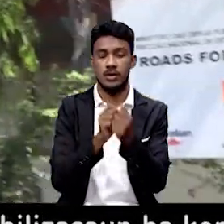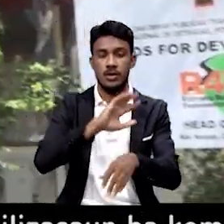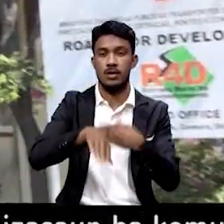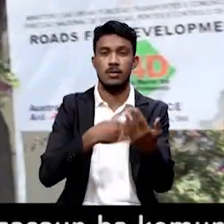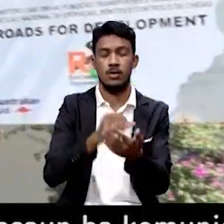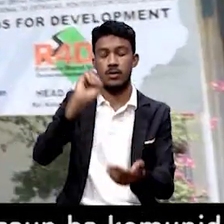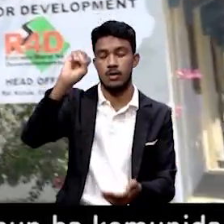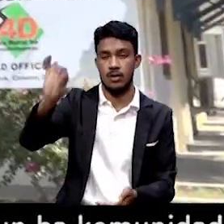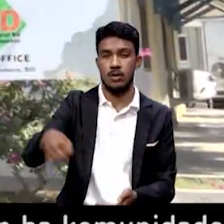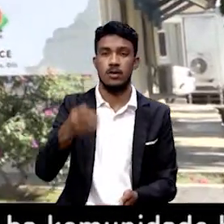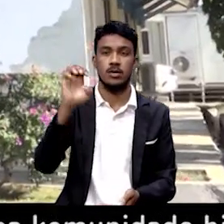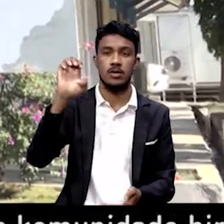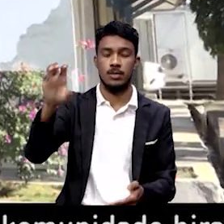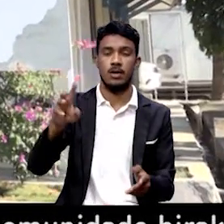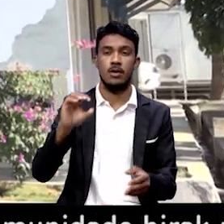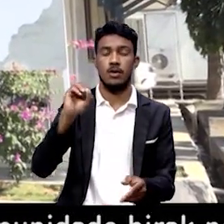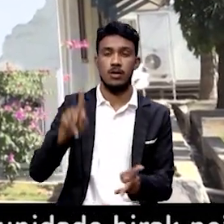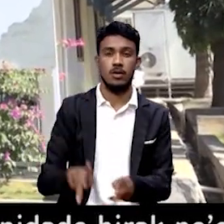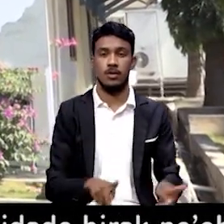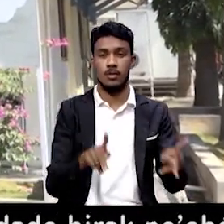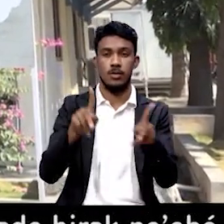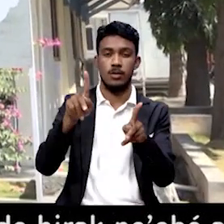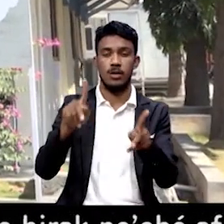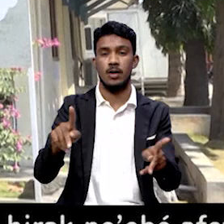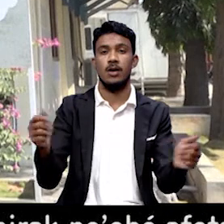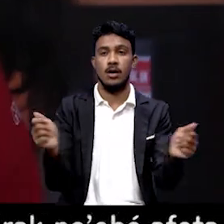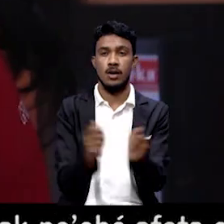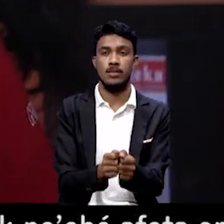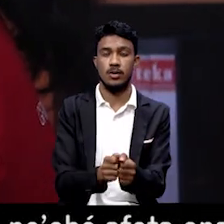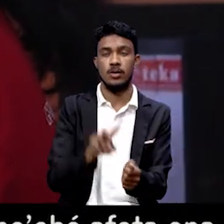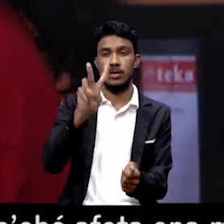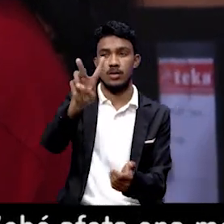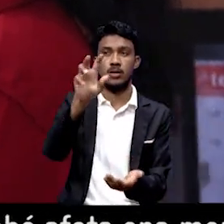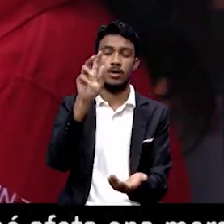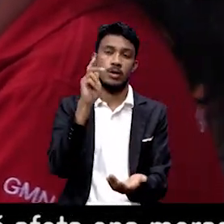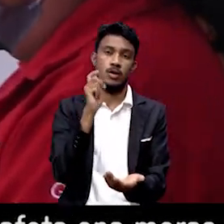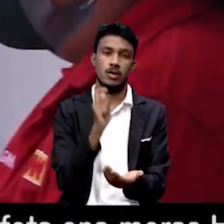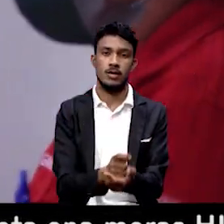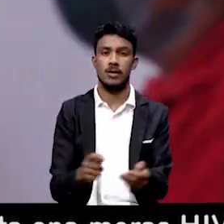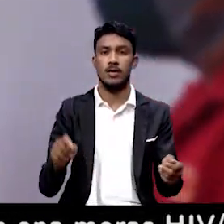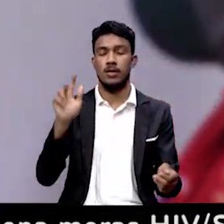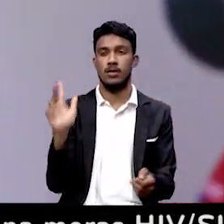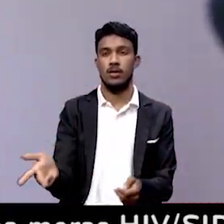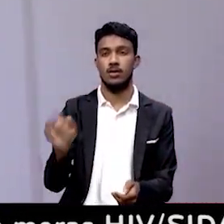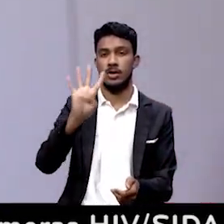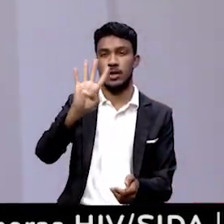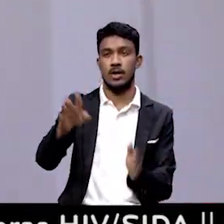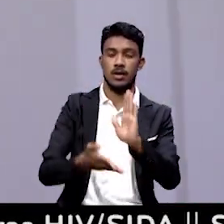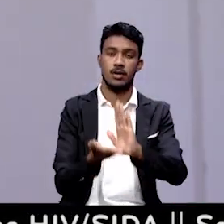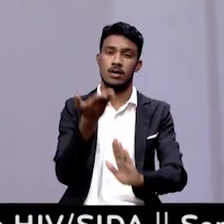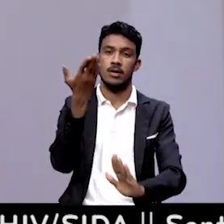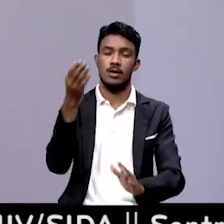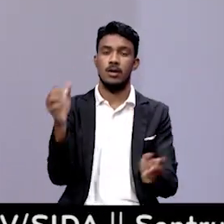ba Ministério Obras Públicas hamutu tokon atustrua tolo nulo resinhat liu russi montante